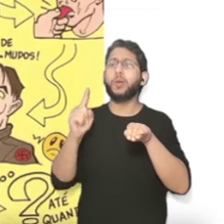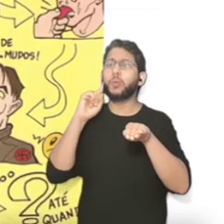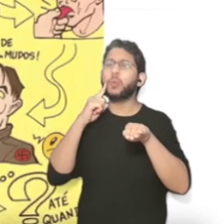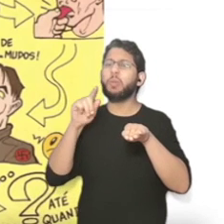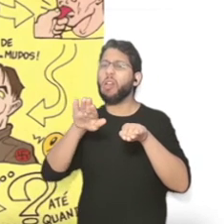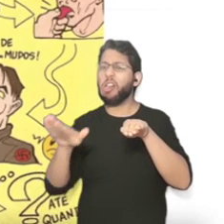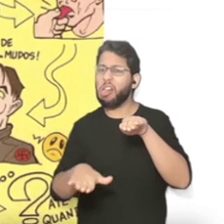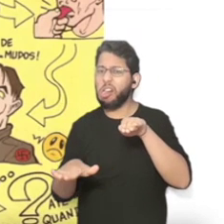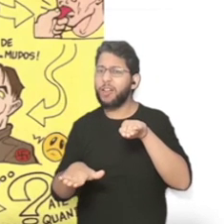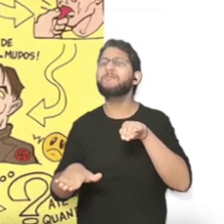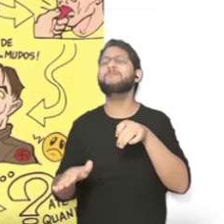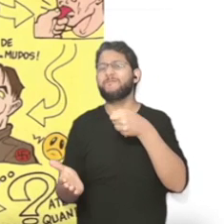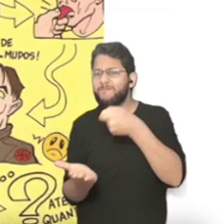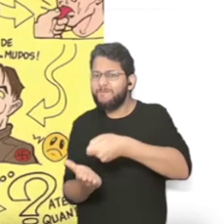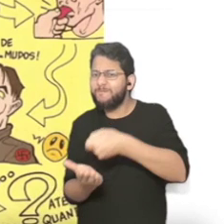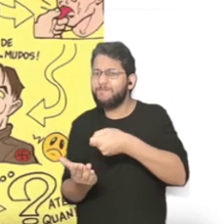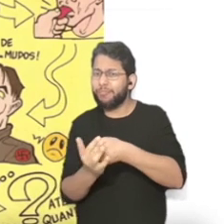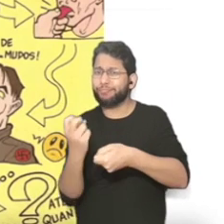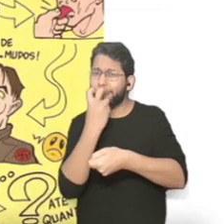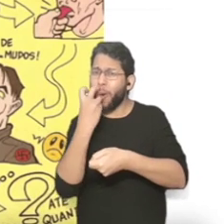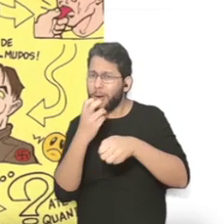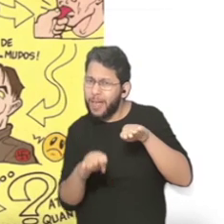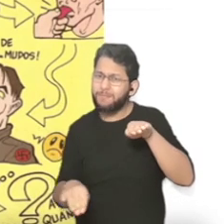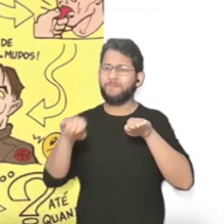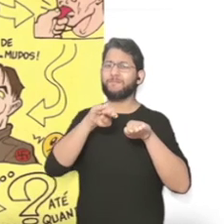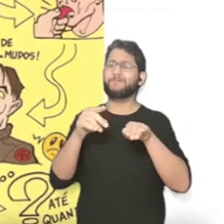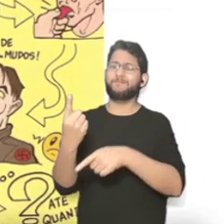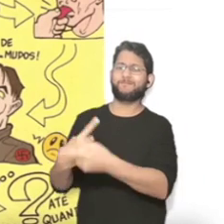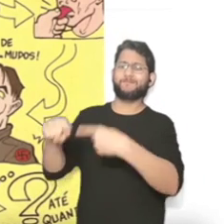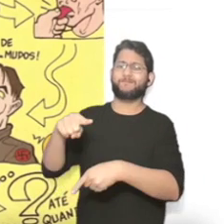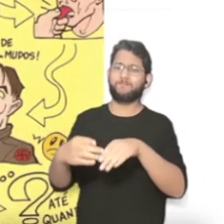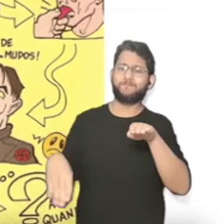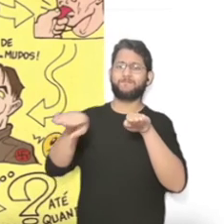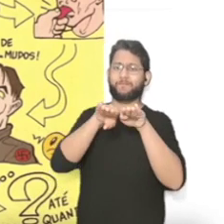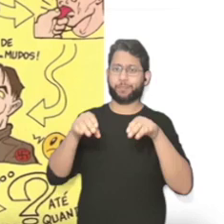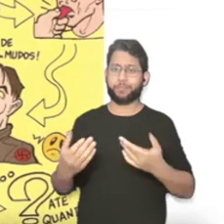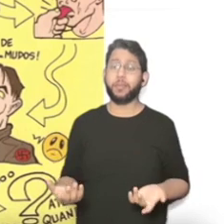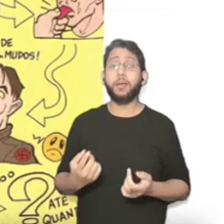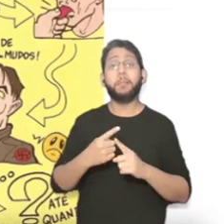foi a principal forma de educação das pessoas